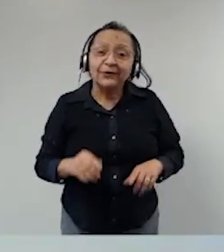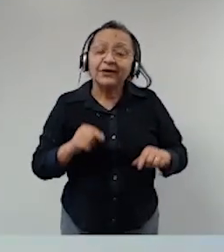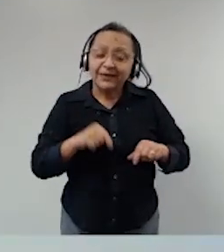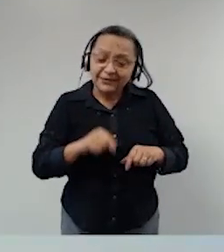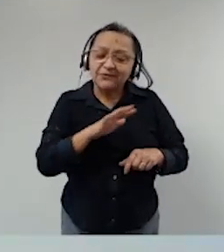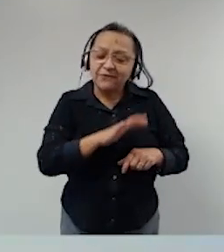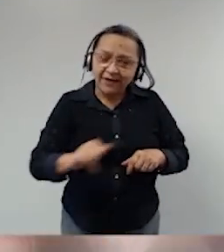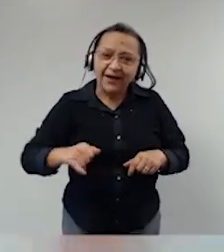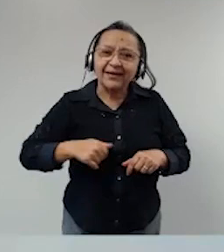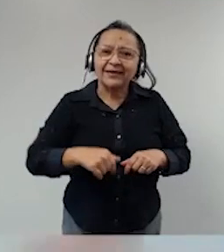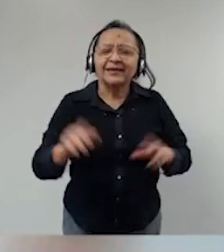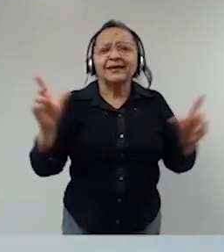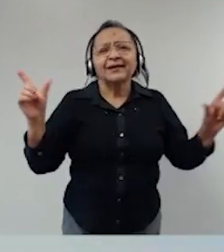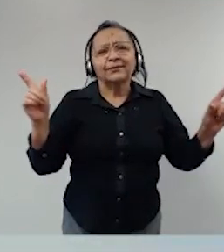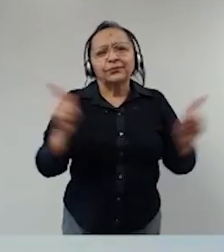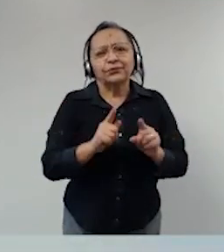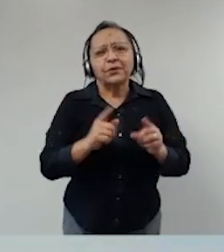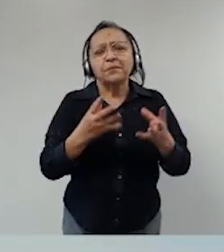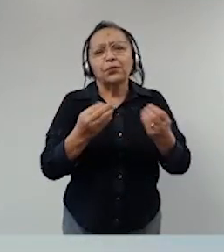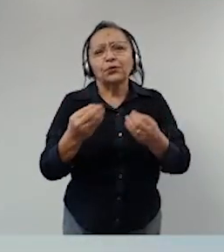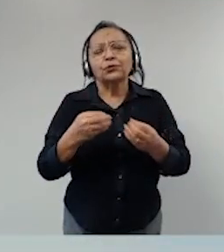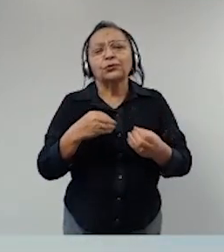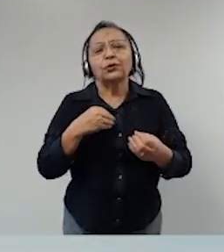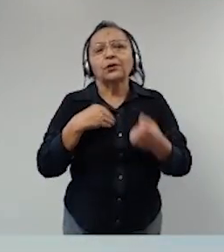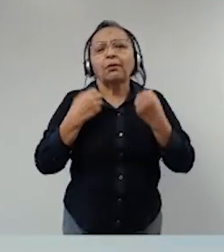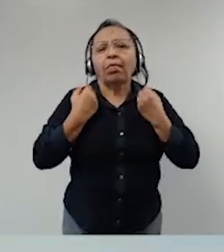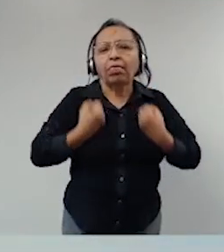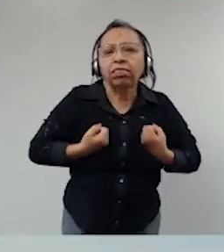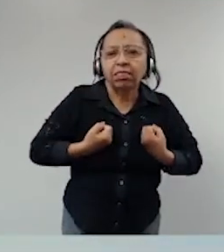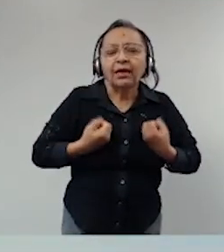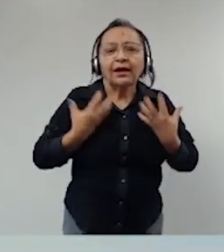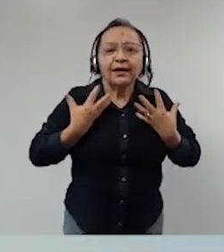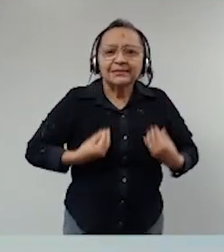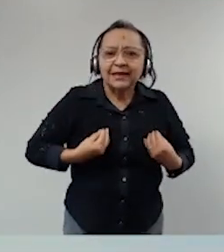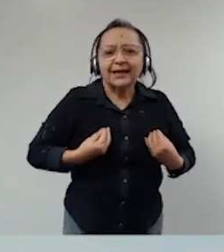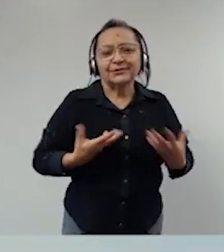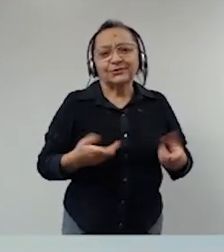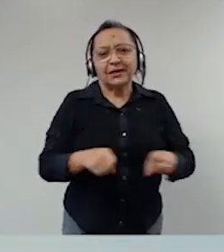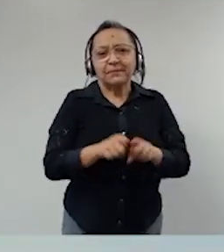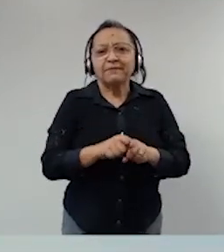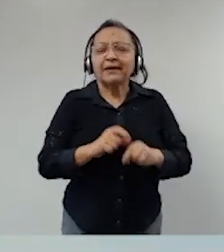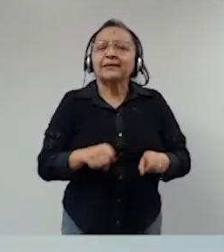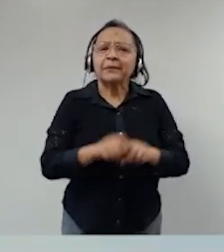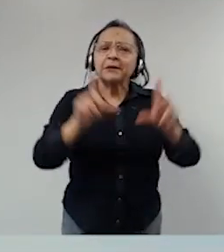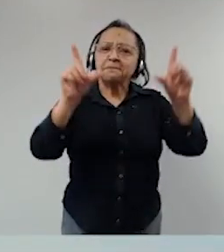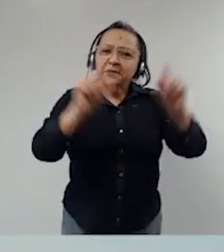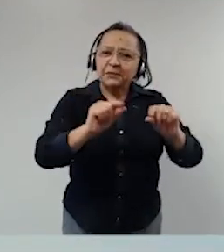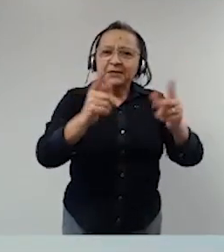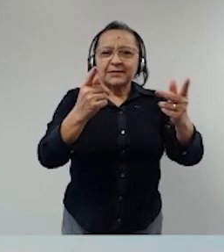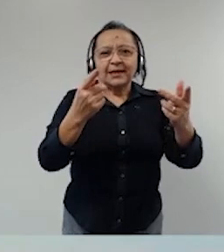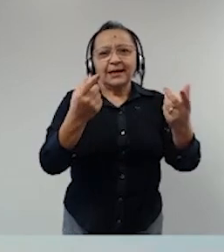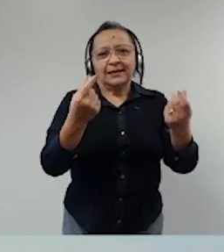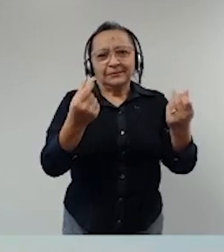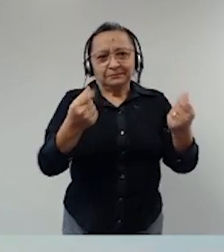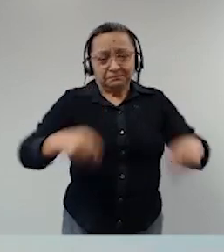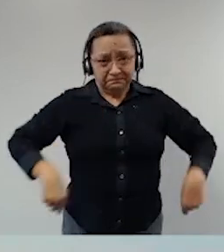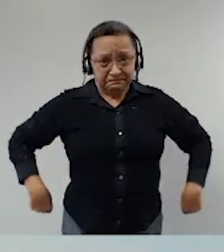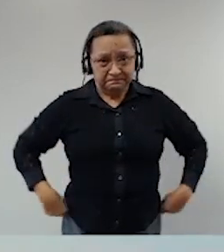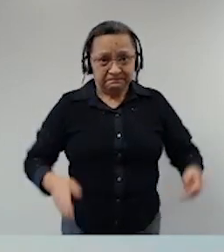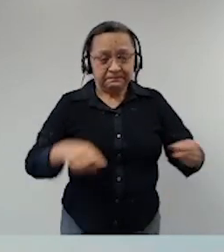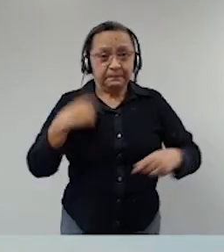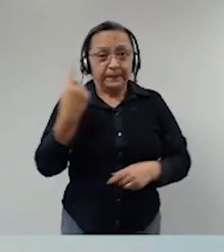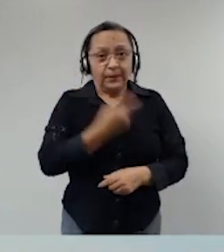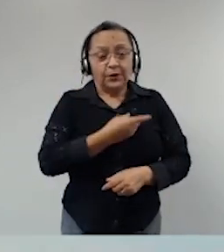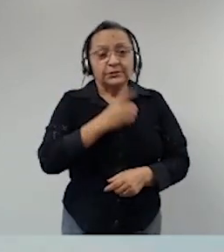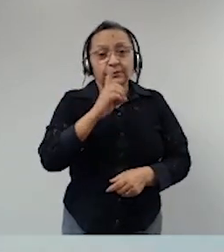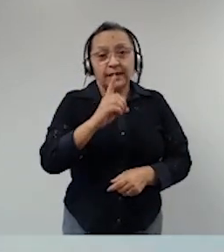vai reduzir muito os deslocamentos e vai também minimizar os custos. Nós, no DFA, nós